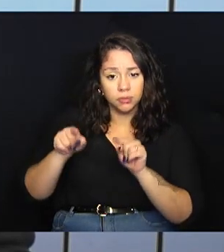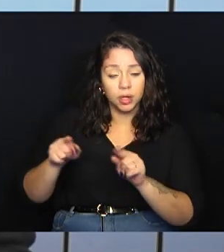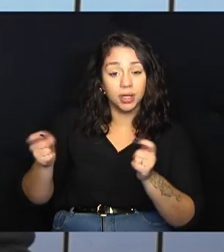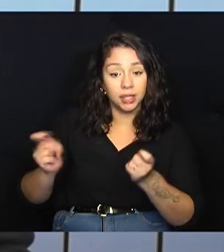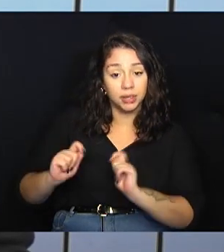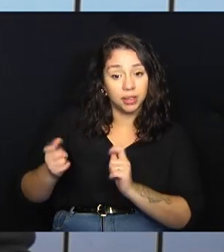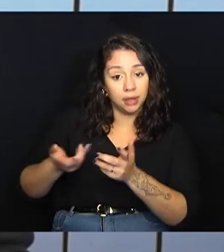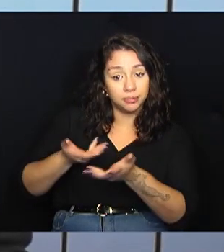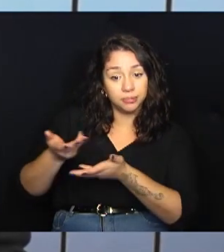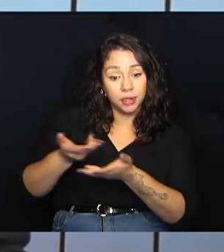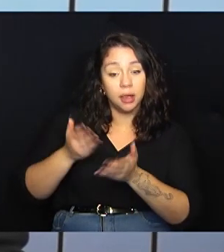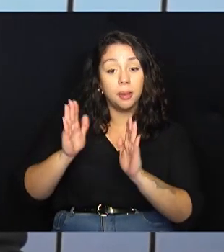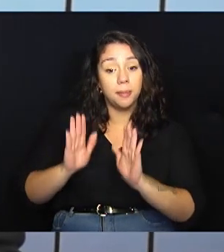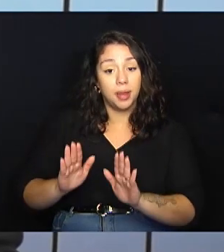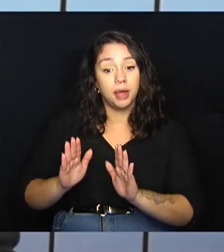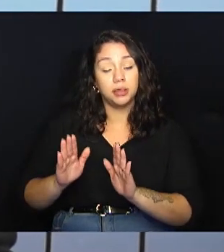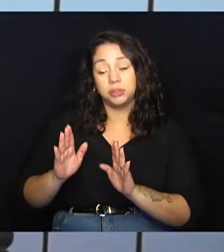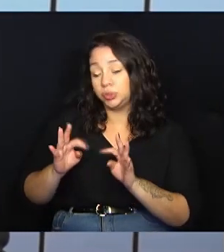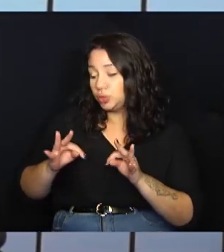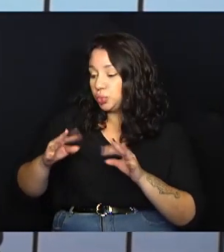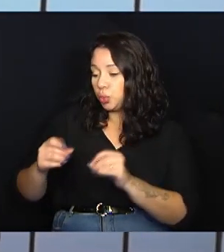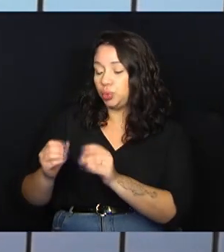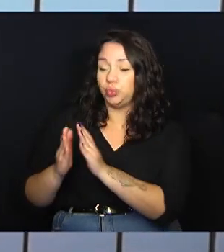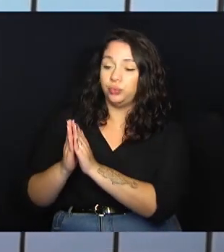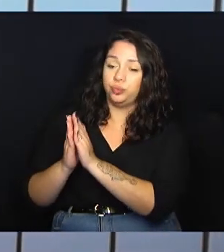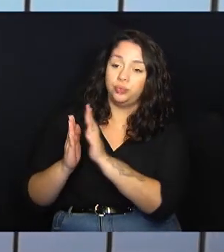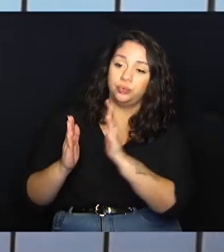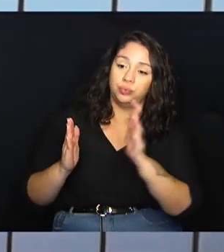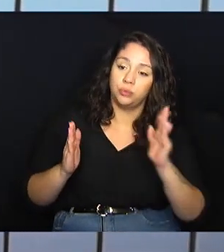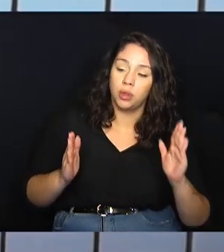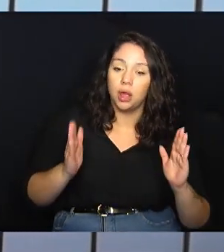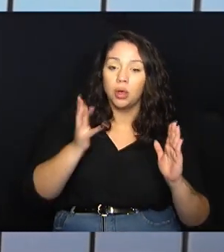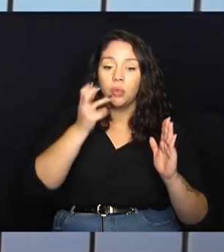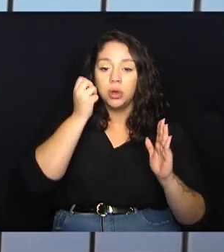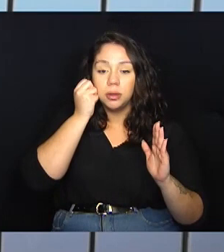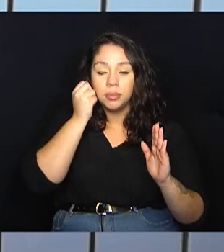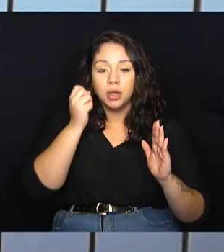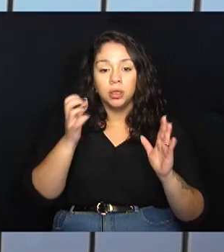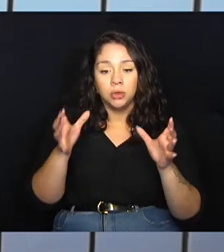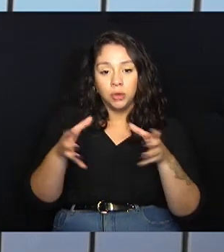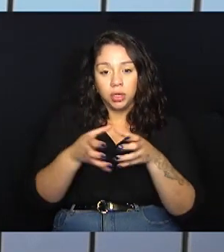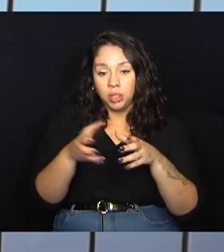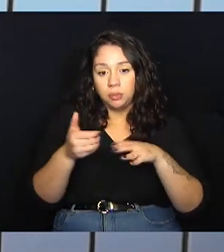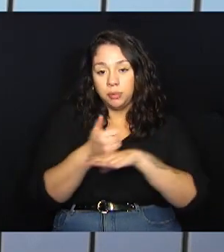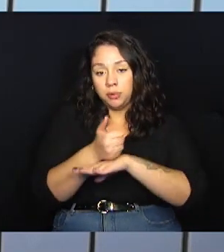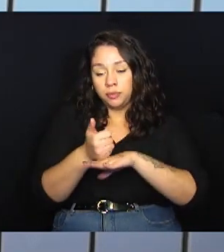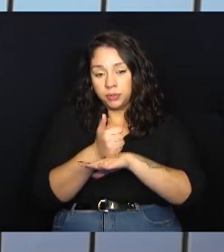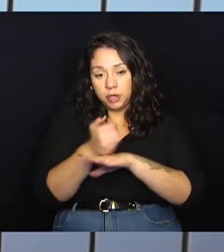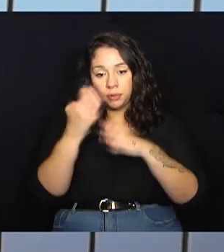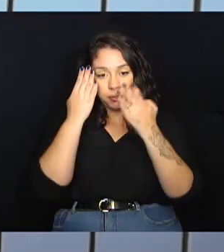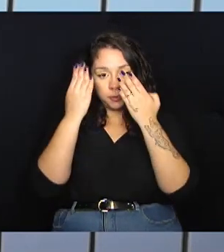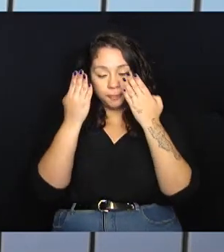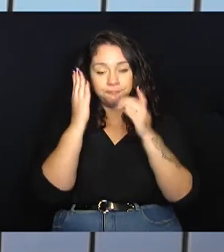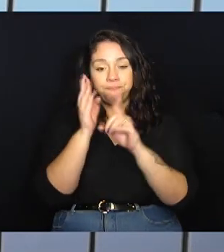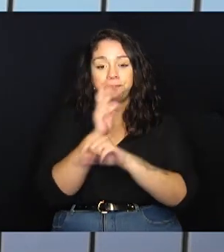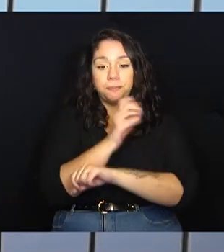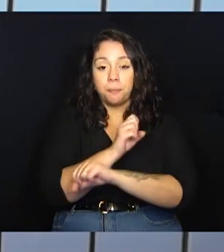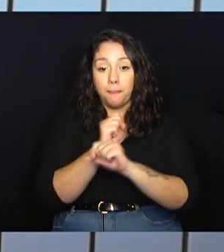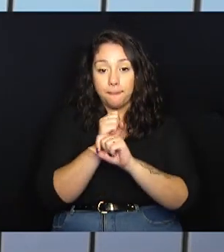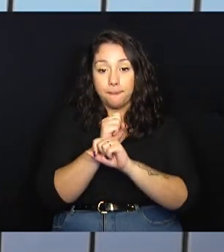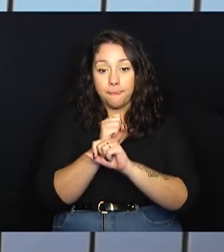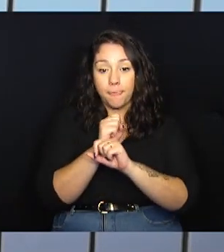diálogo. Mas durante todo o acolhimento também a equipe de profissionais, assistente social, psicólogo, trabalham com a